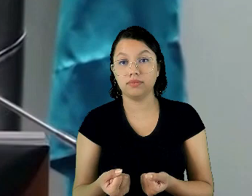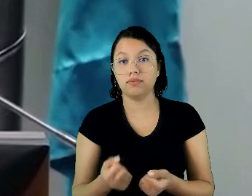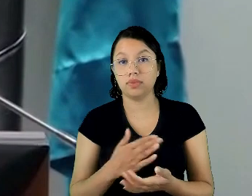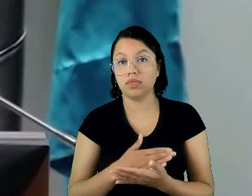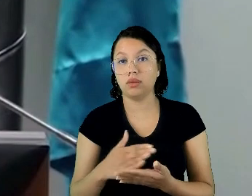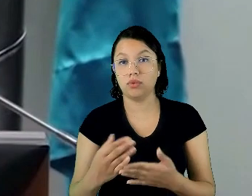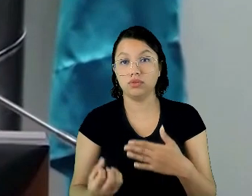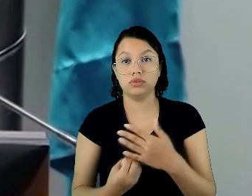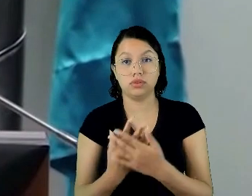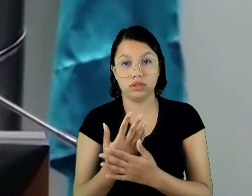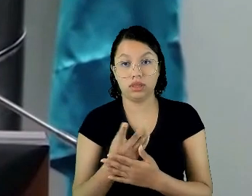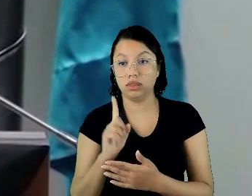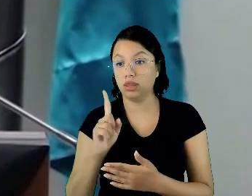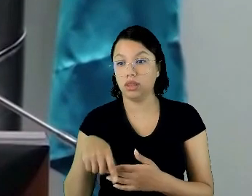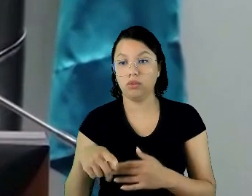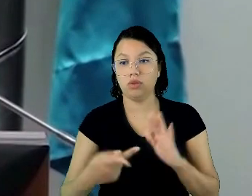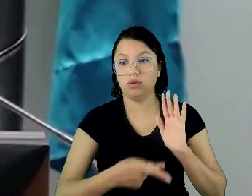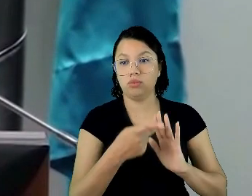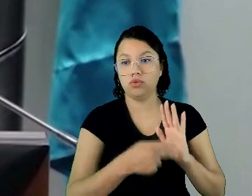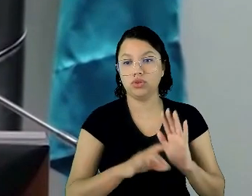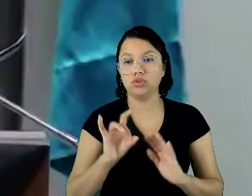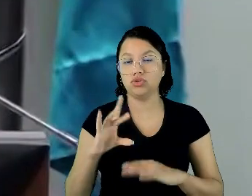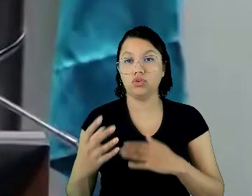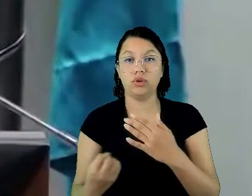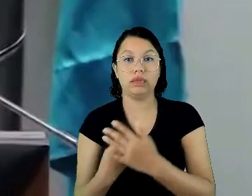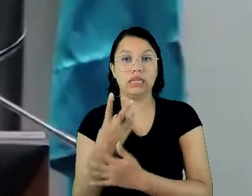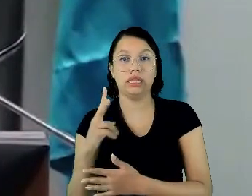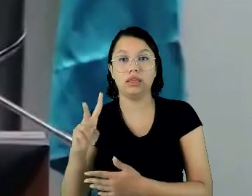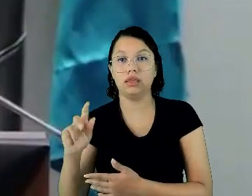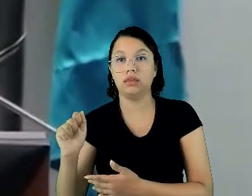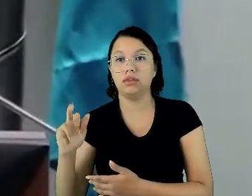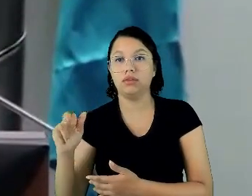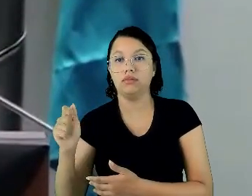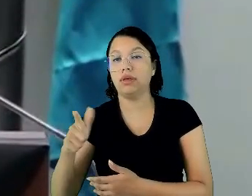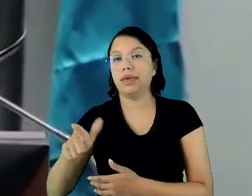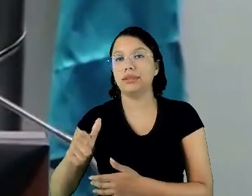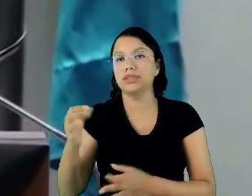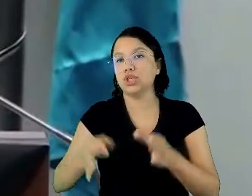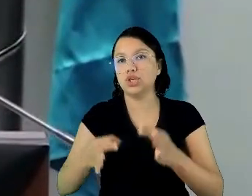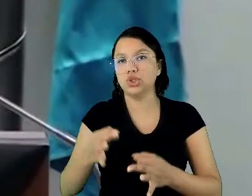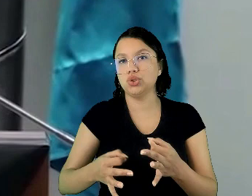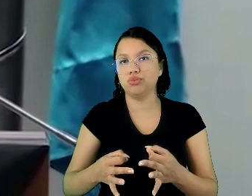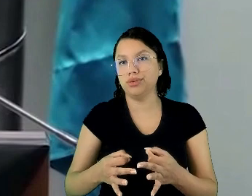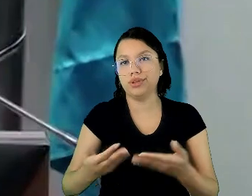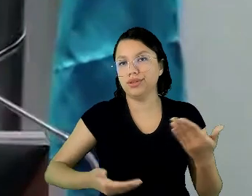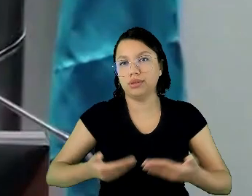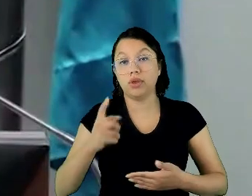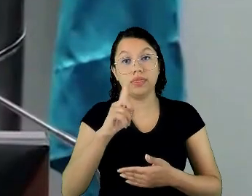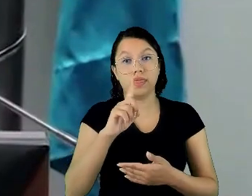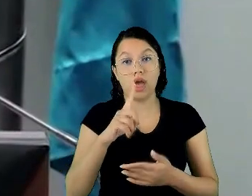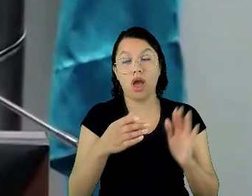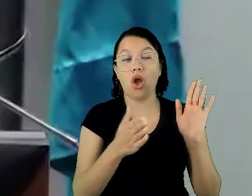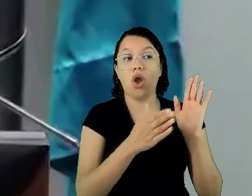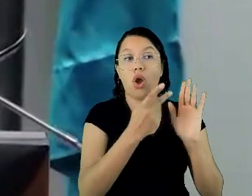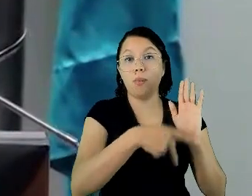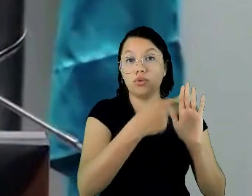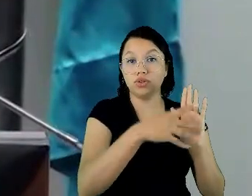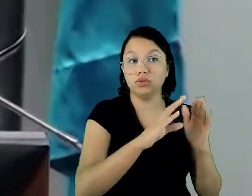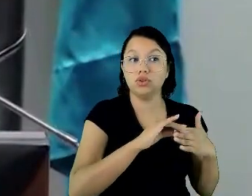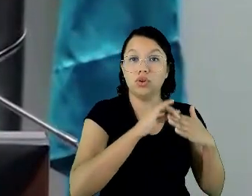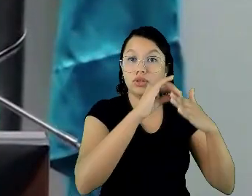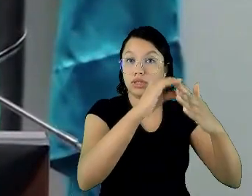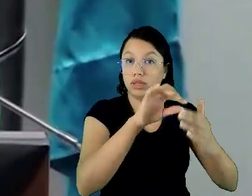cria varas sem juízes e servidores, não. O projeto que nós encaminhamos é de criação das